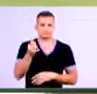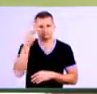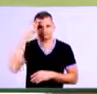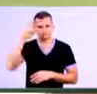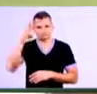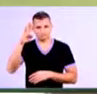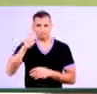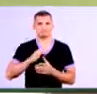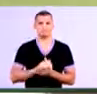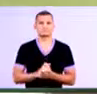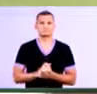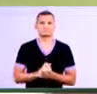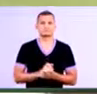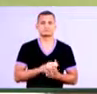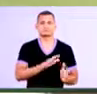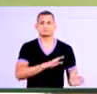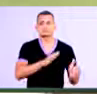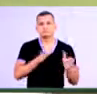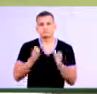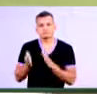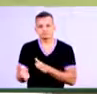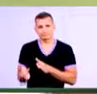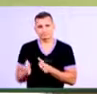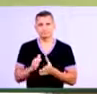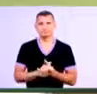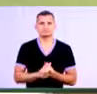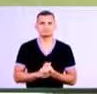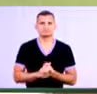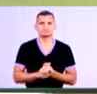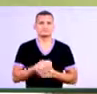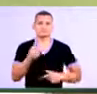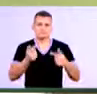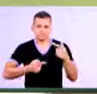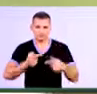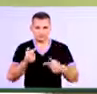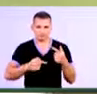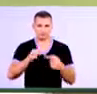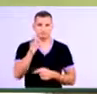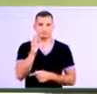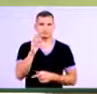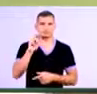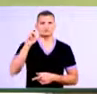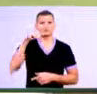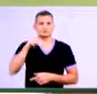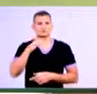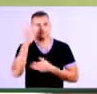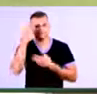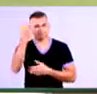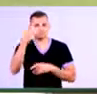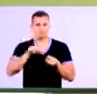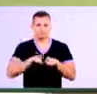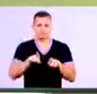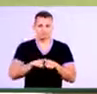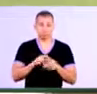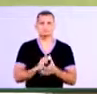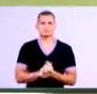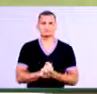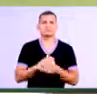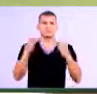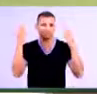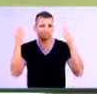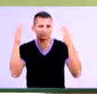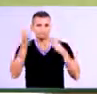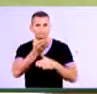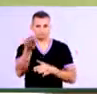principalmente durante as questões nos fóruns. Agradecemos também os elogios que foram